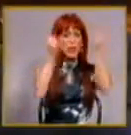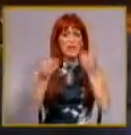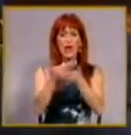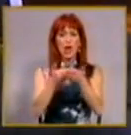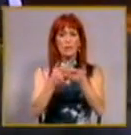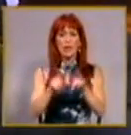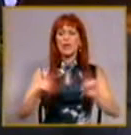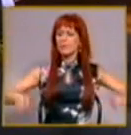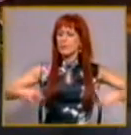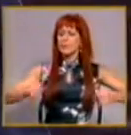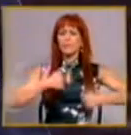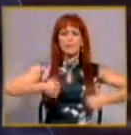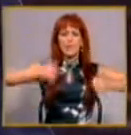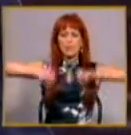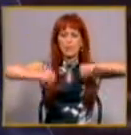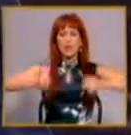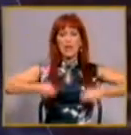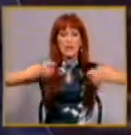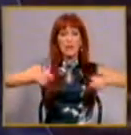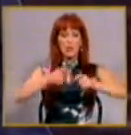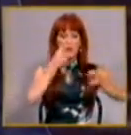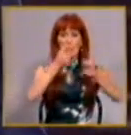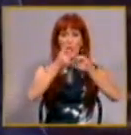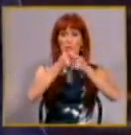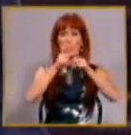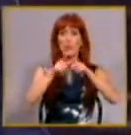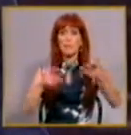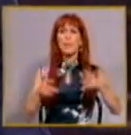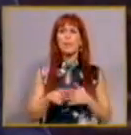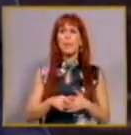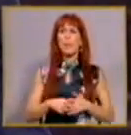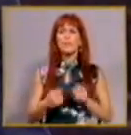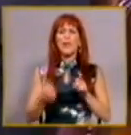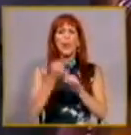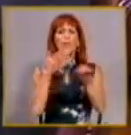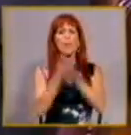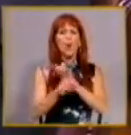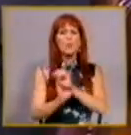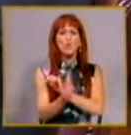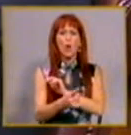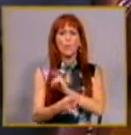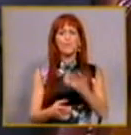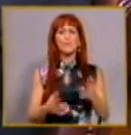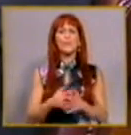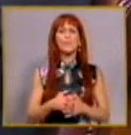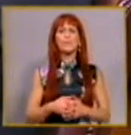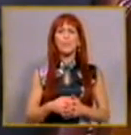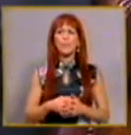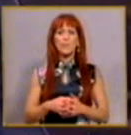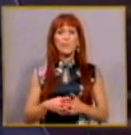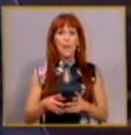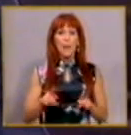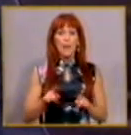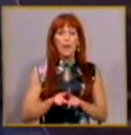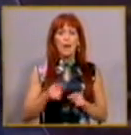economia. Reabilitação urbana, investimentos de proximidade, criação imediata de emprego. Onde é que foi o dinheiro? Questão